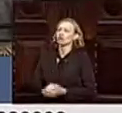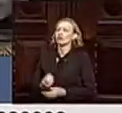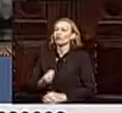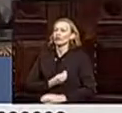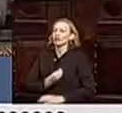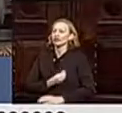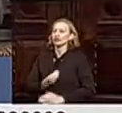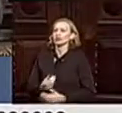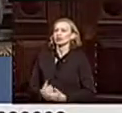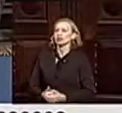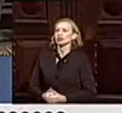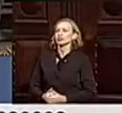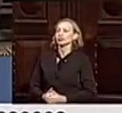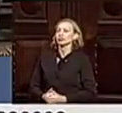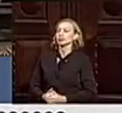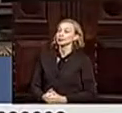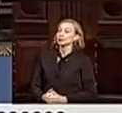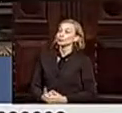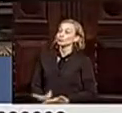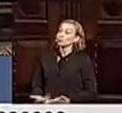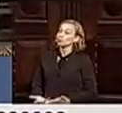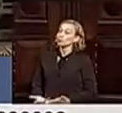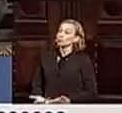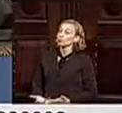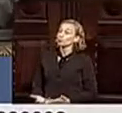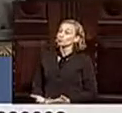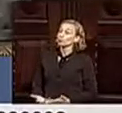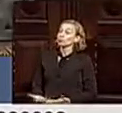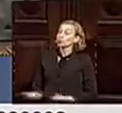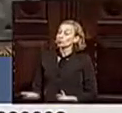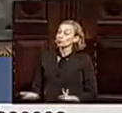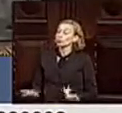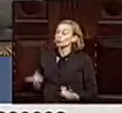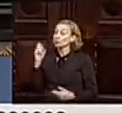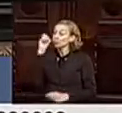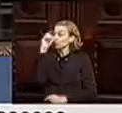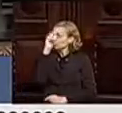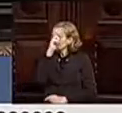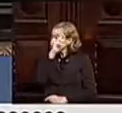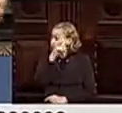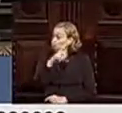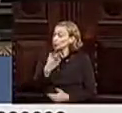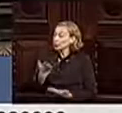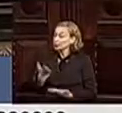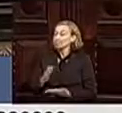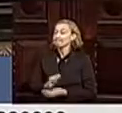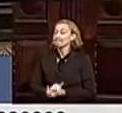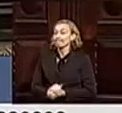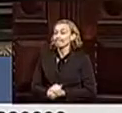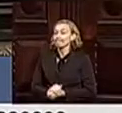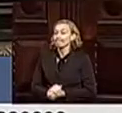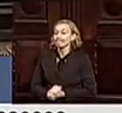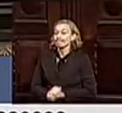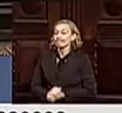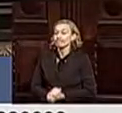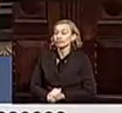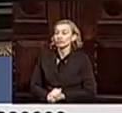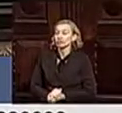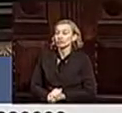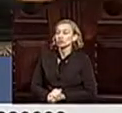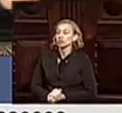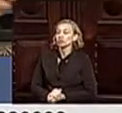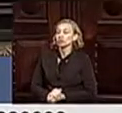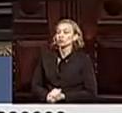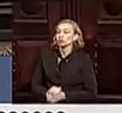vive, inclusive, situações muito conflituosas. Recentemente, no 5º Distrito do Açu,